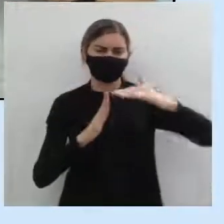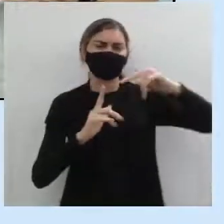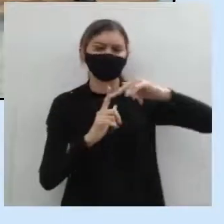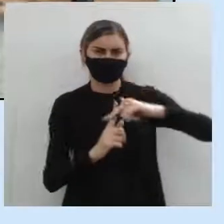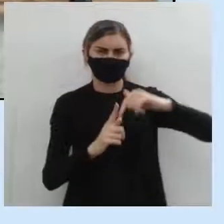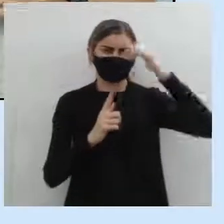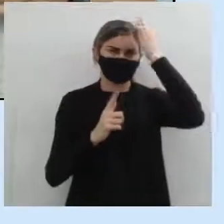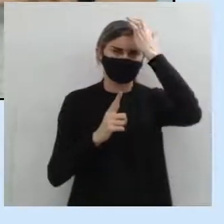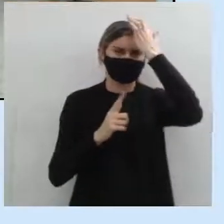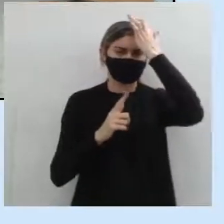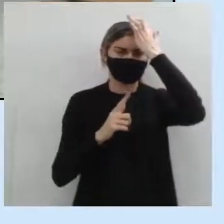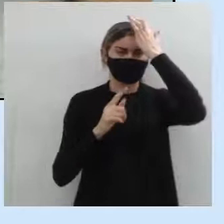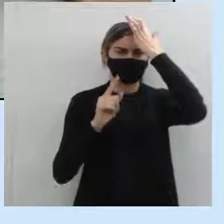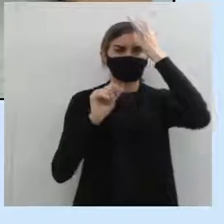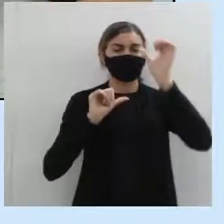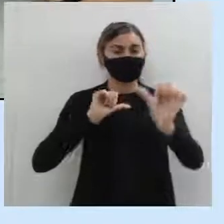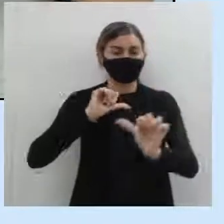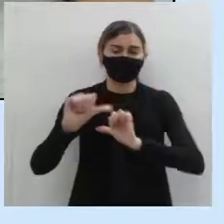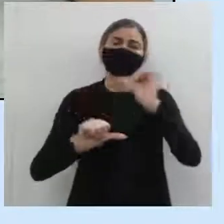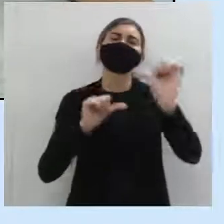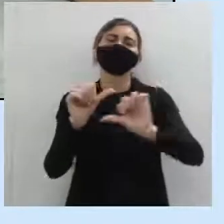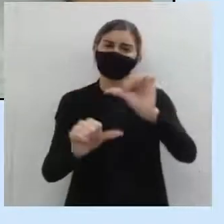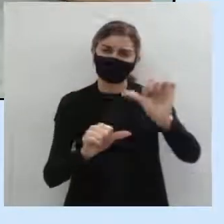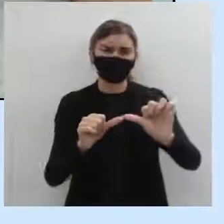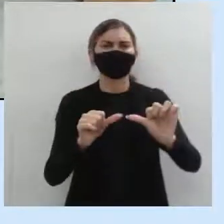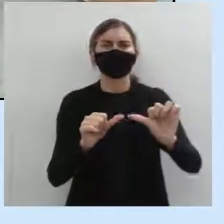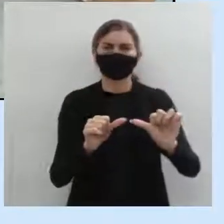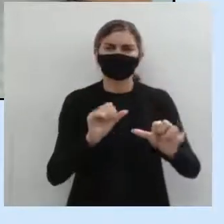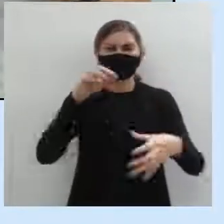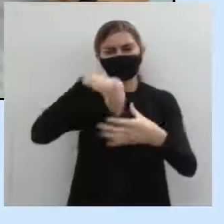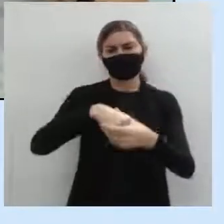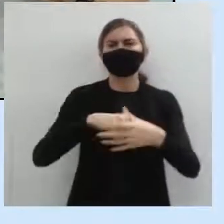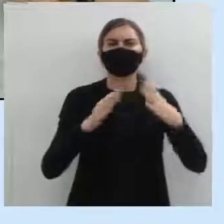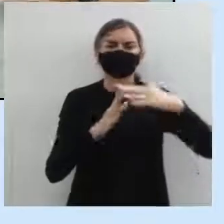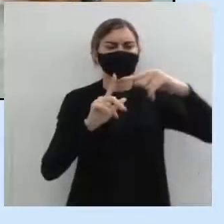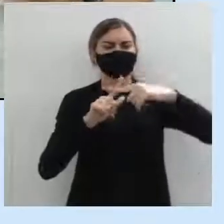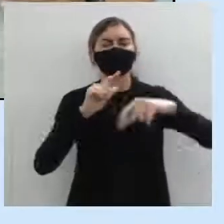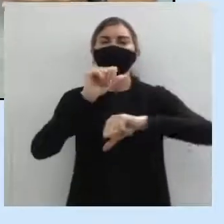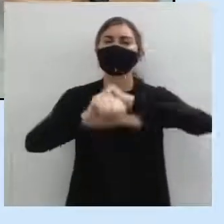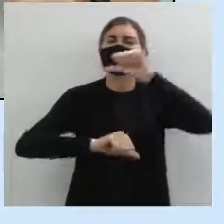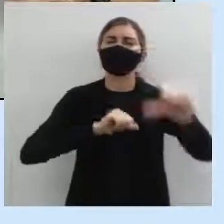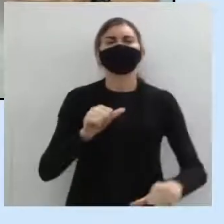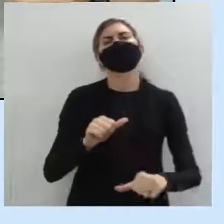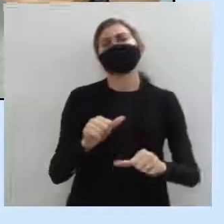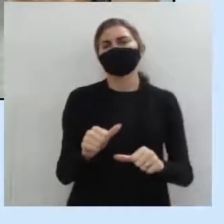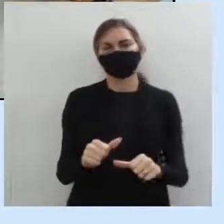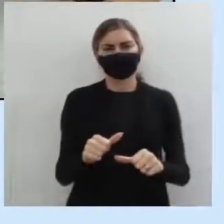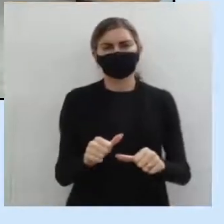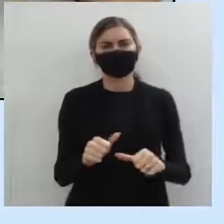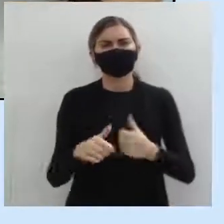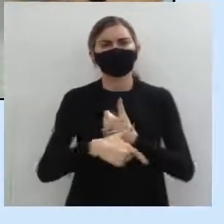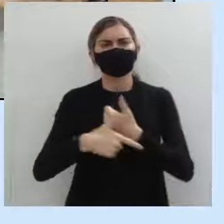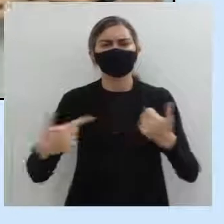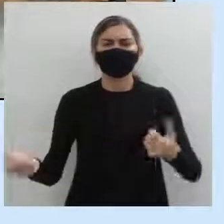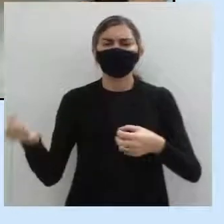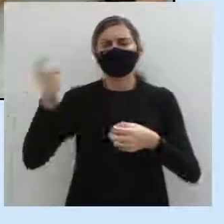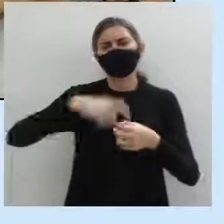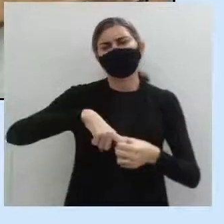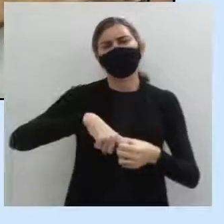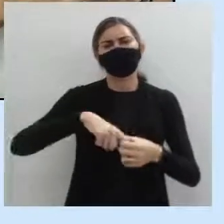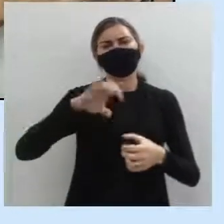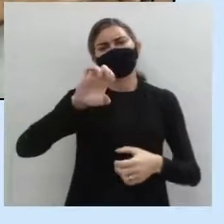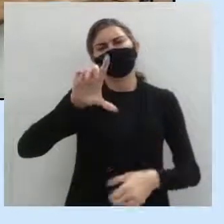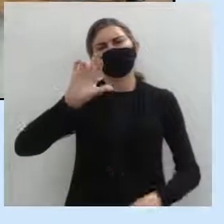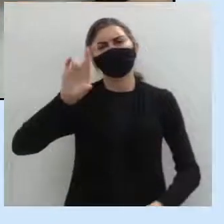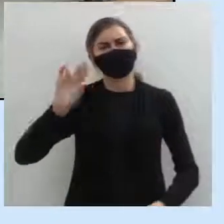igreja passasse por transformações internas que moralizassem e devolvesse ao